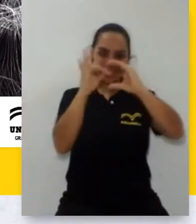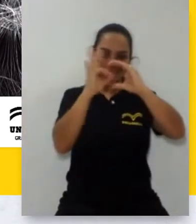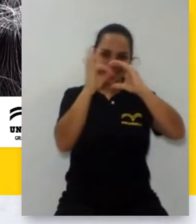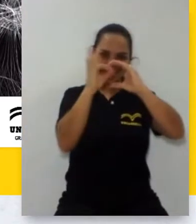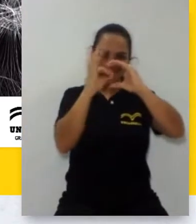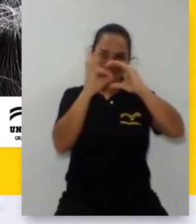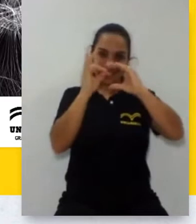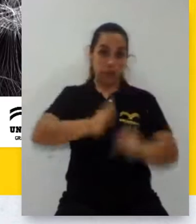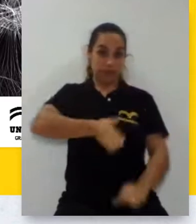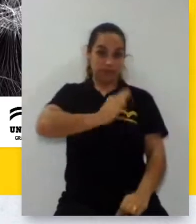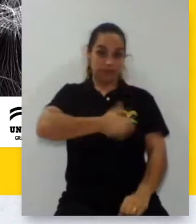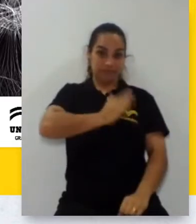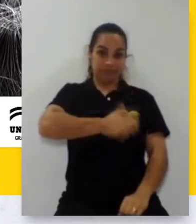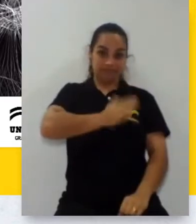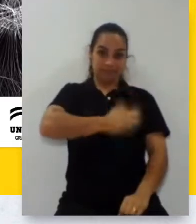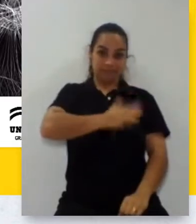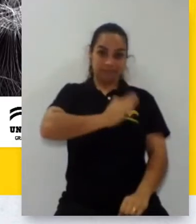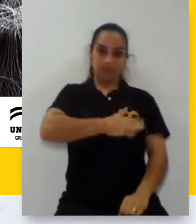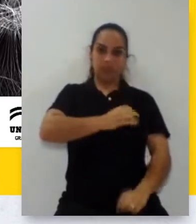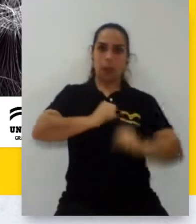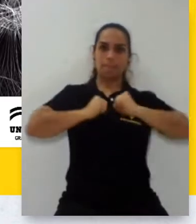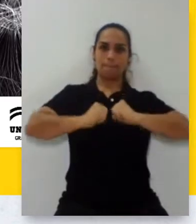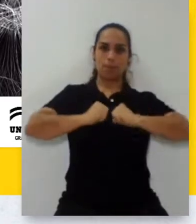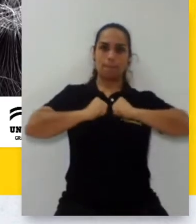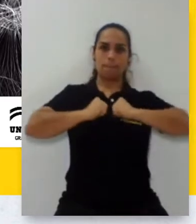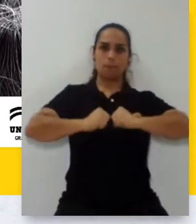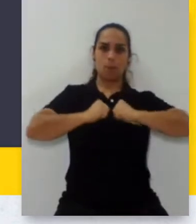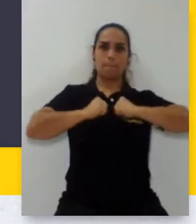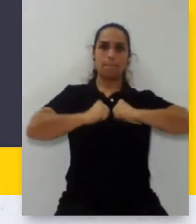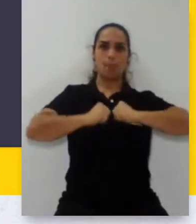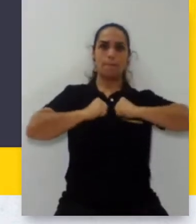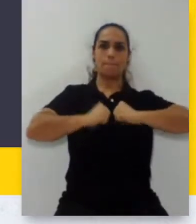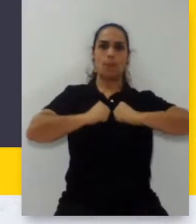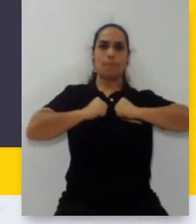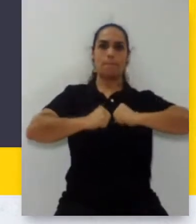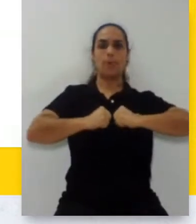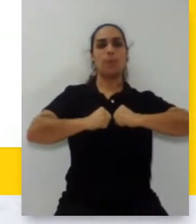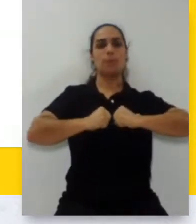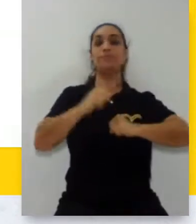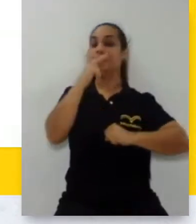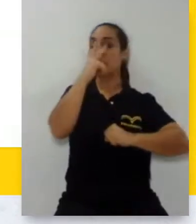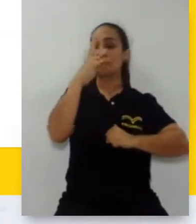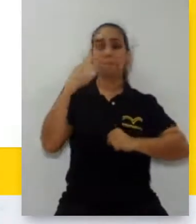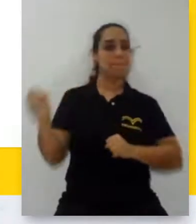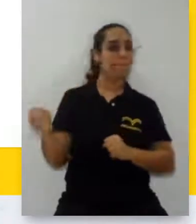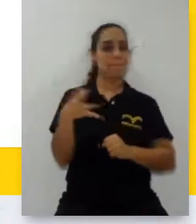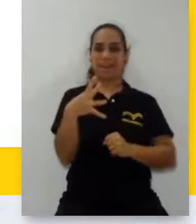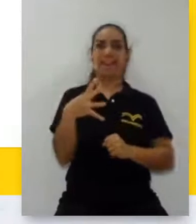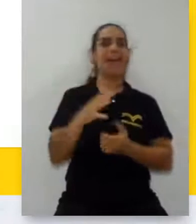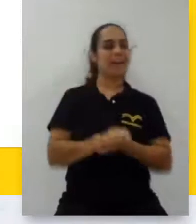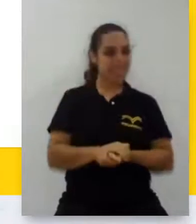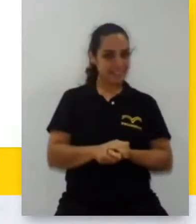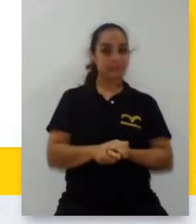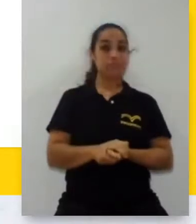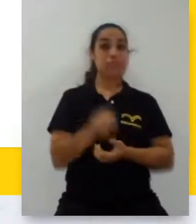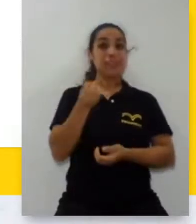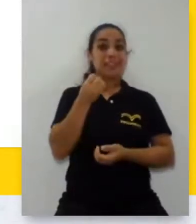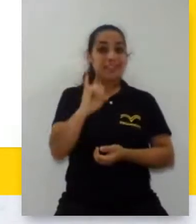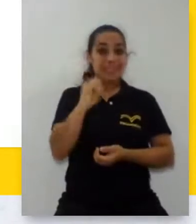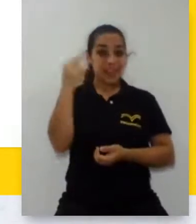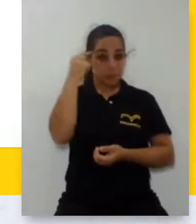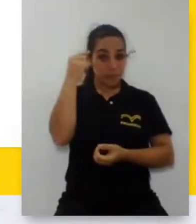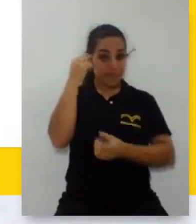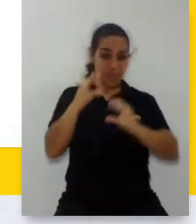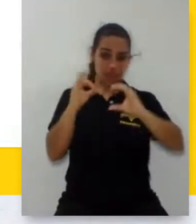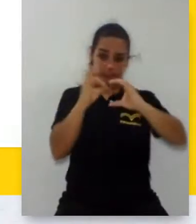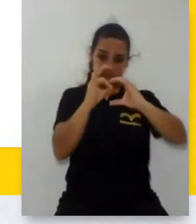Teu coração é um milagre, o que ocorre no teu coração é um milagre. Se você pegar uma célula cardíaca e colocar ela isolada, em um ambiente isolado,